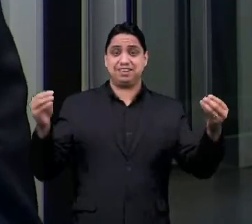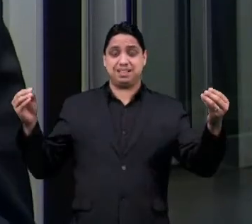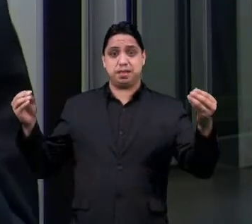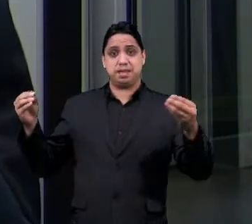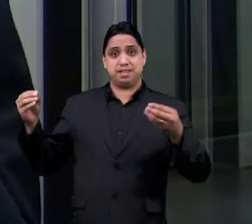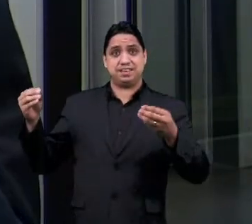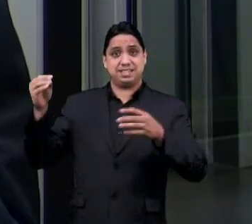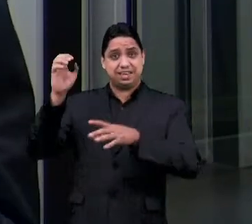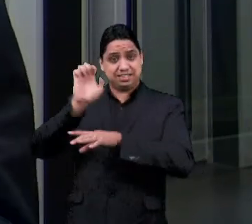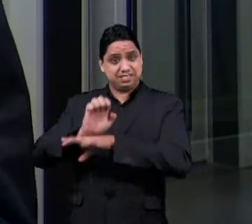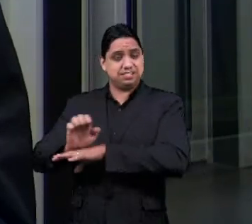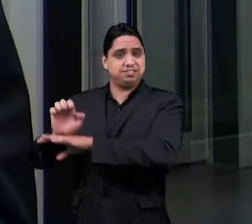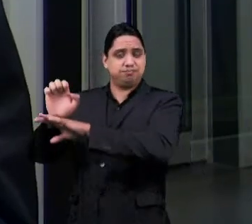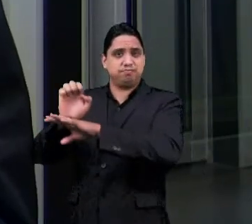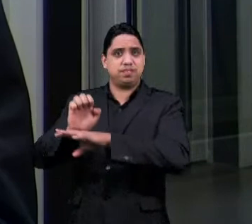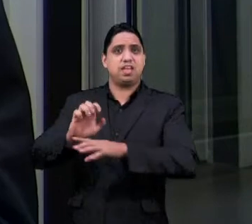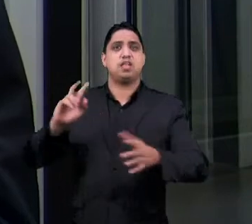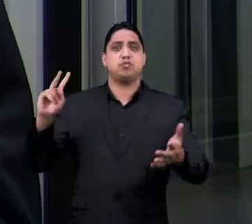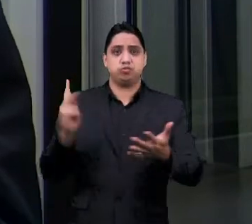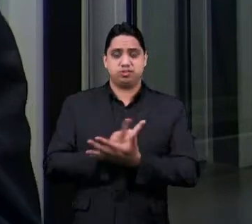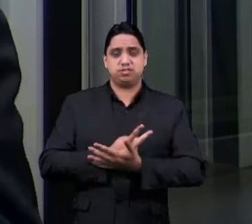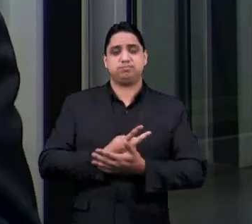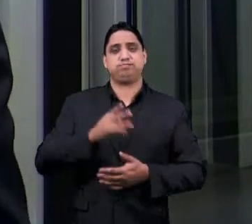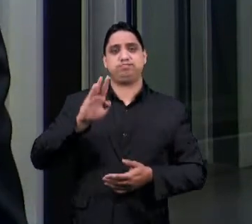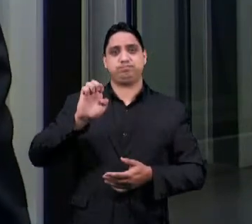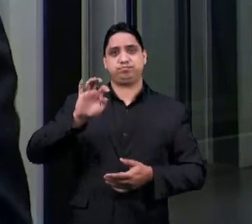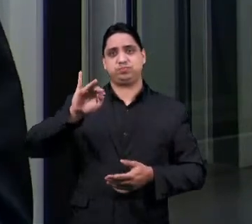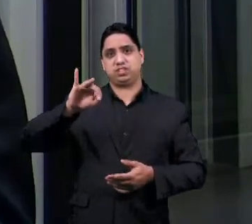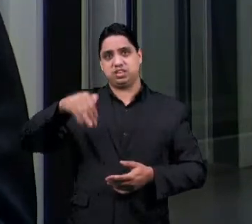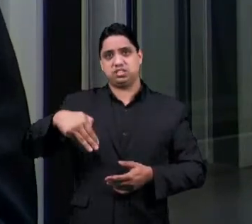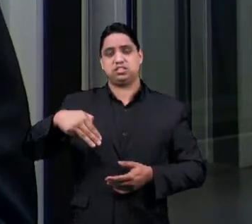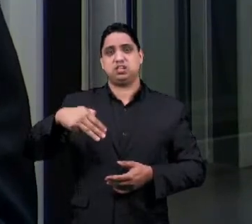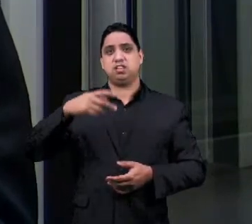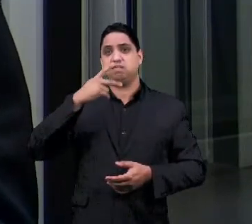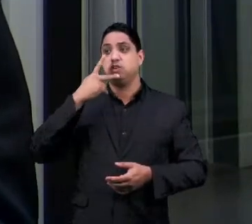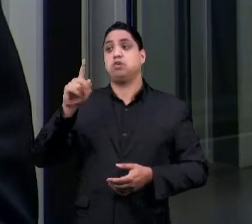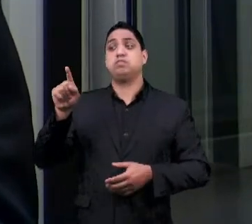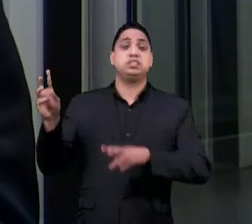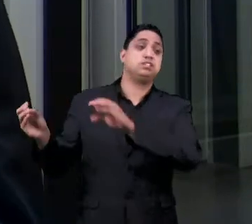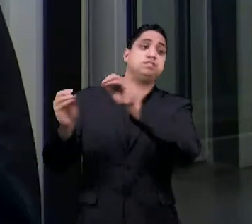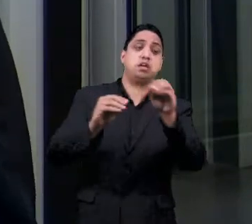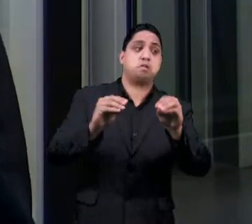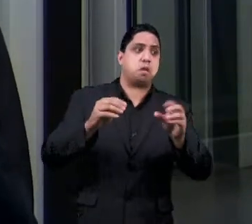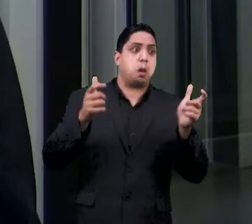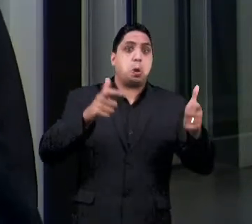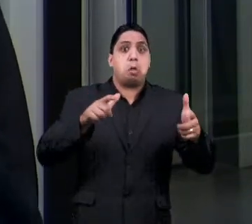E foi o que aconteceu em Betim, porque você vai sair, mas nós não sabemos para onde.